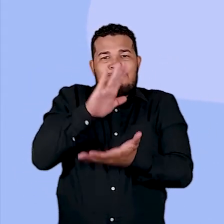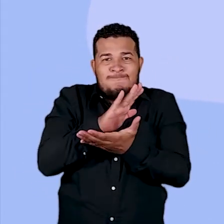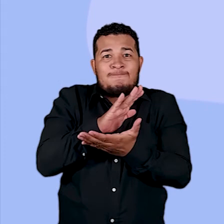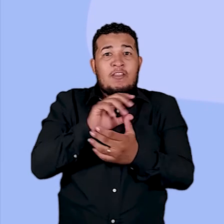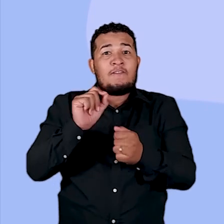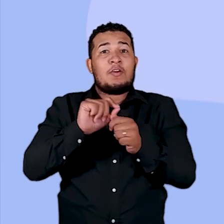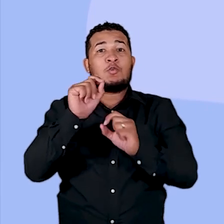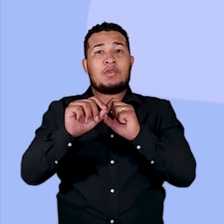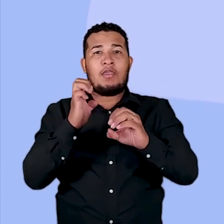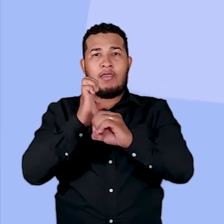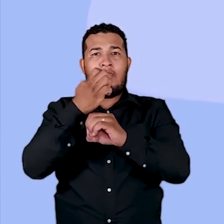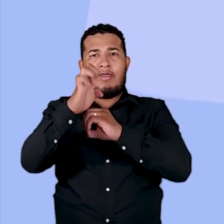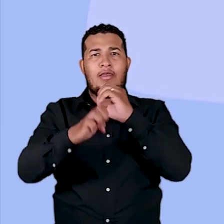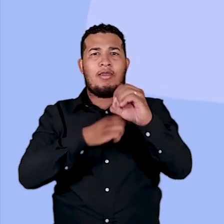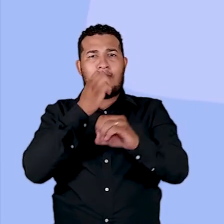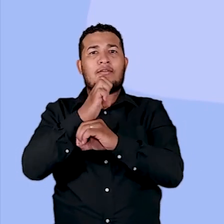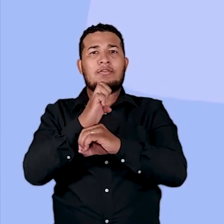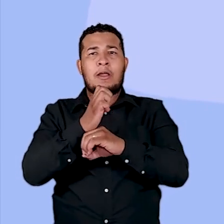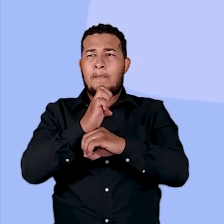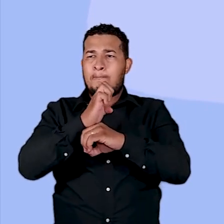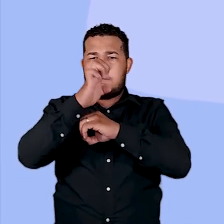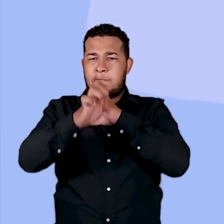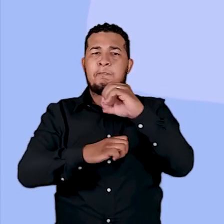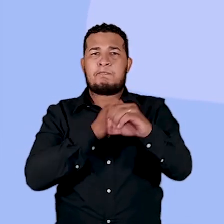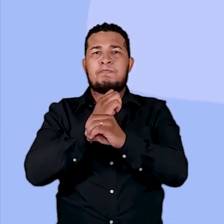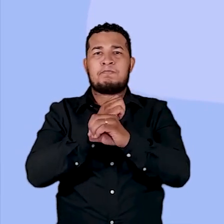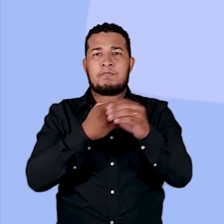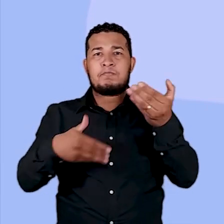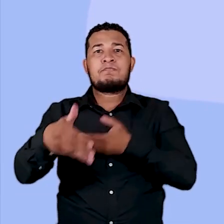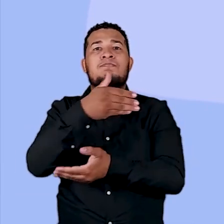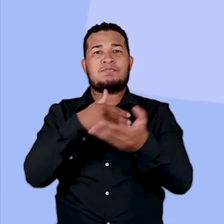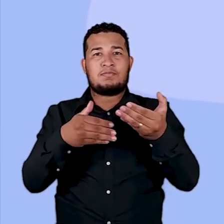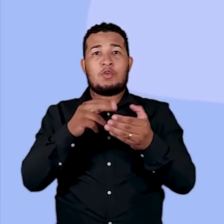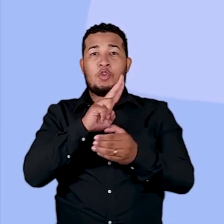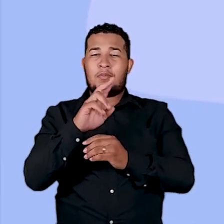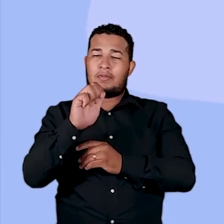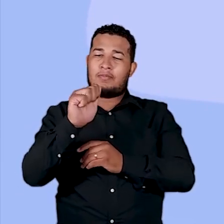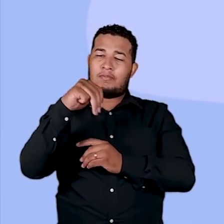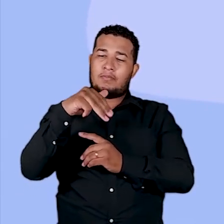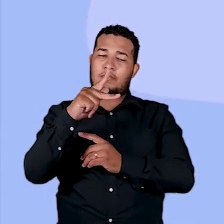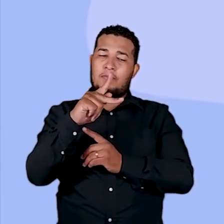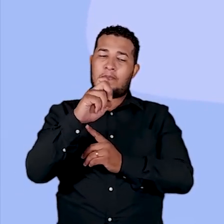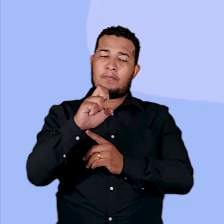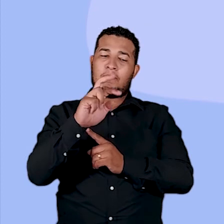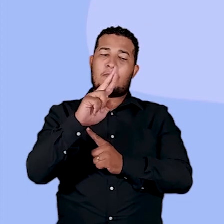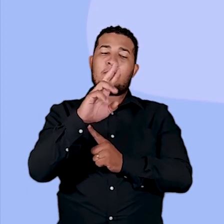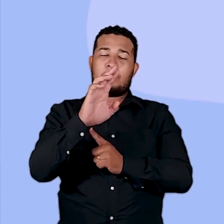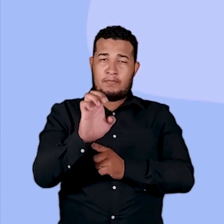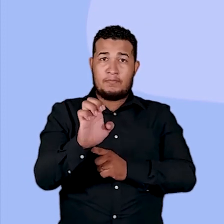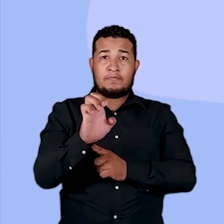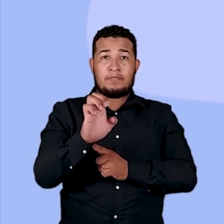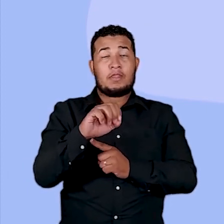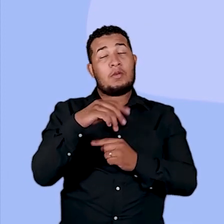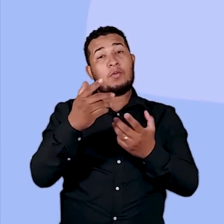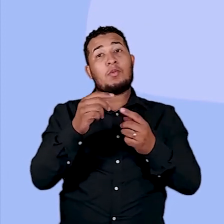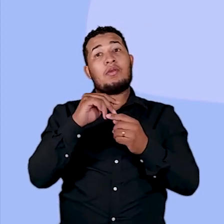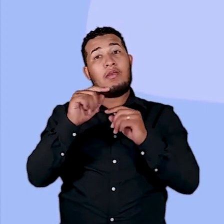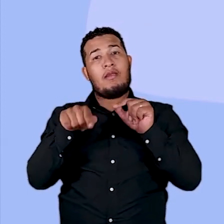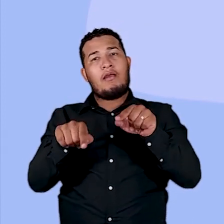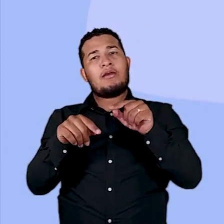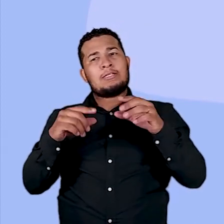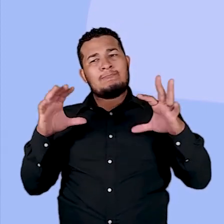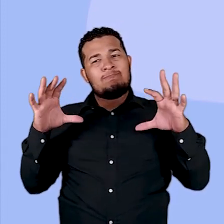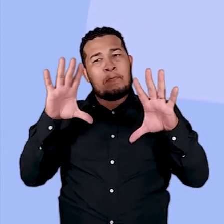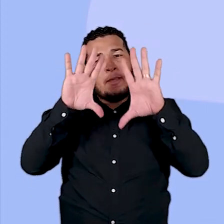faz com que os nossos elétrons se movimentem de um ponto para o outro. A gente chama ele de ampere. Então, essa nossa tensão é como se